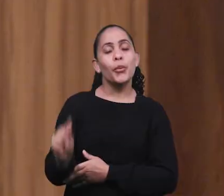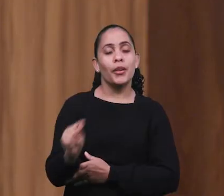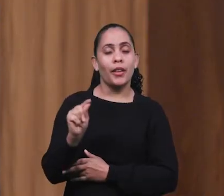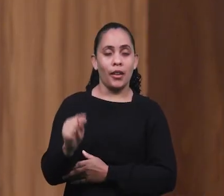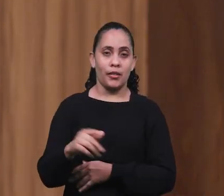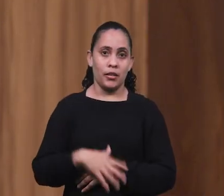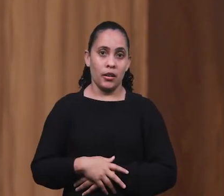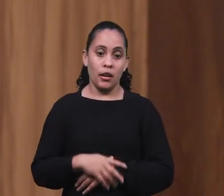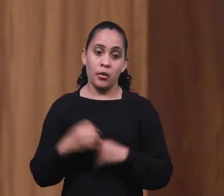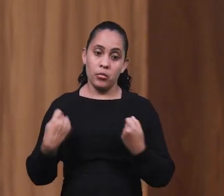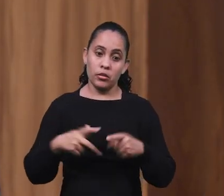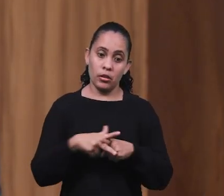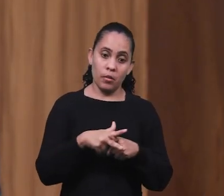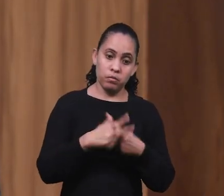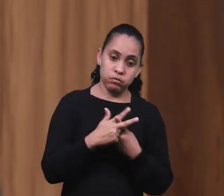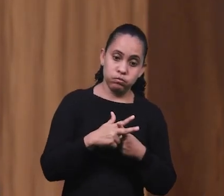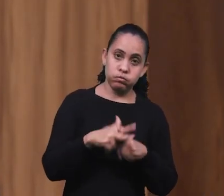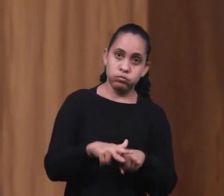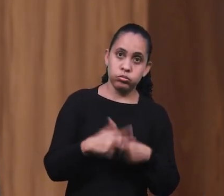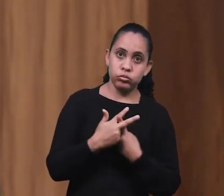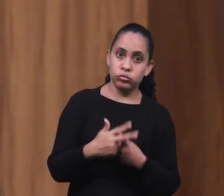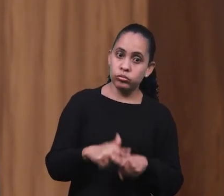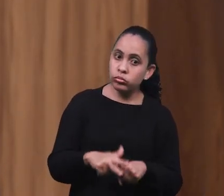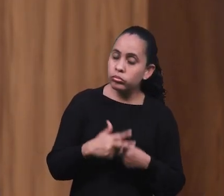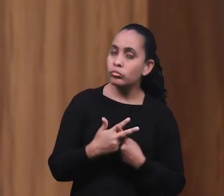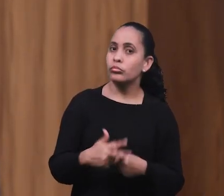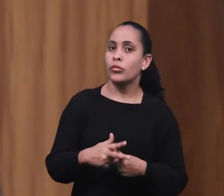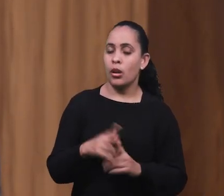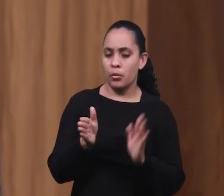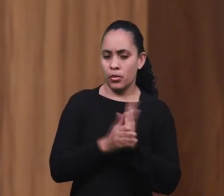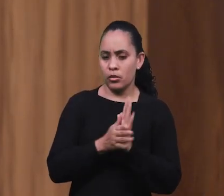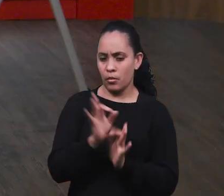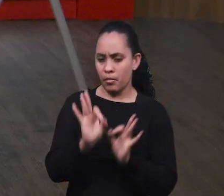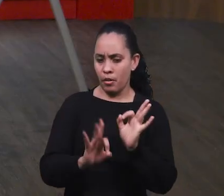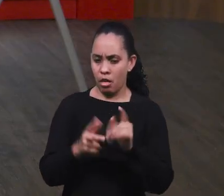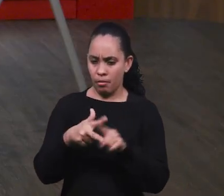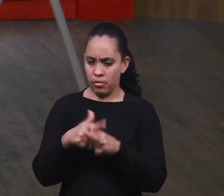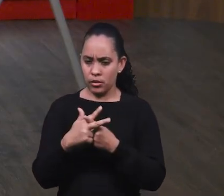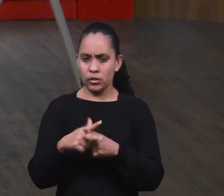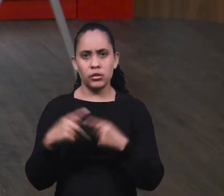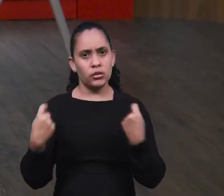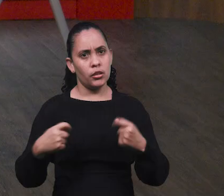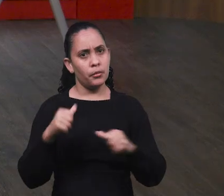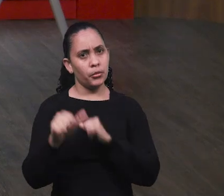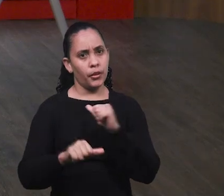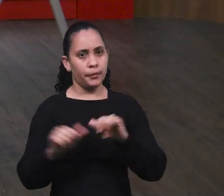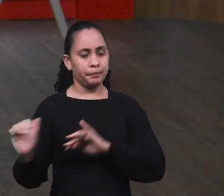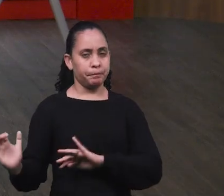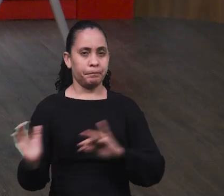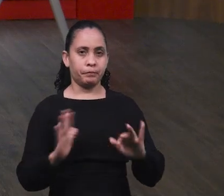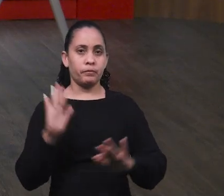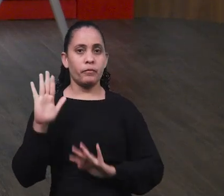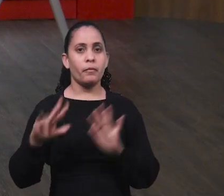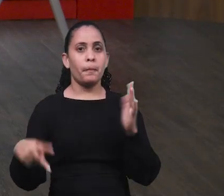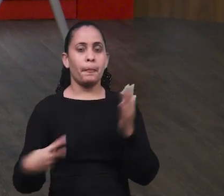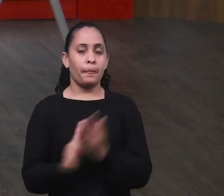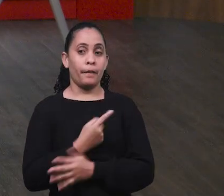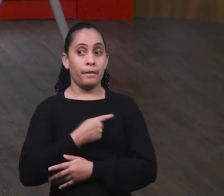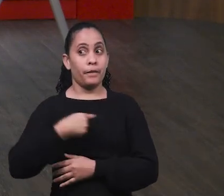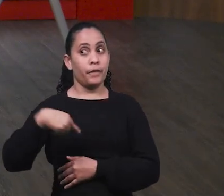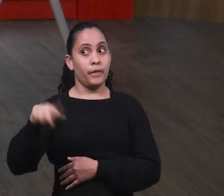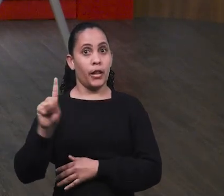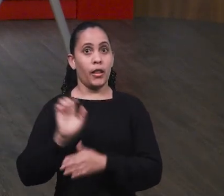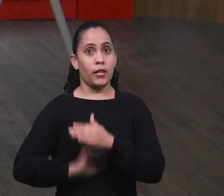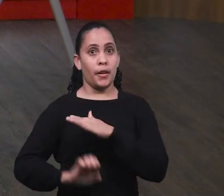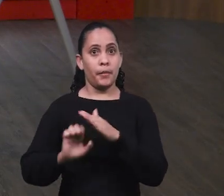você precisa reajustar aquela rota. Atualizar. Isso. O que acontece muito? Às vezes a pessoa vai montar uma empresa